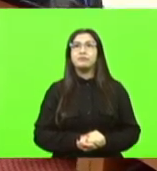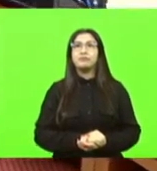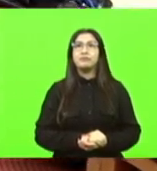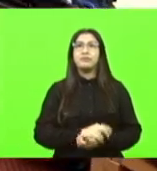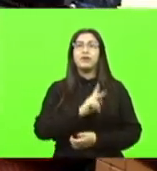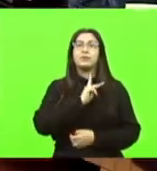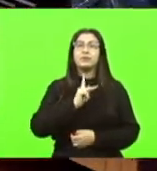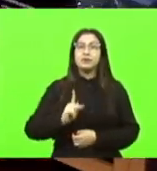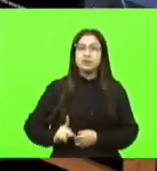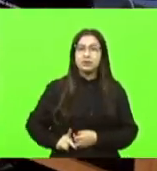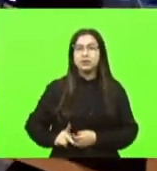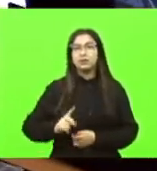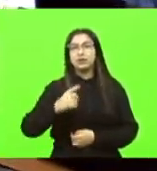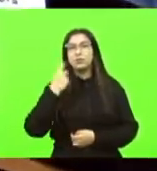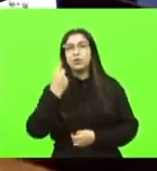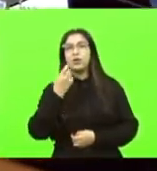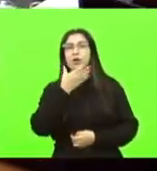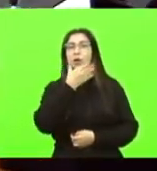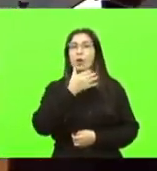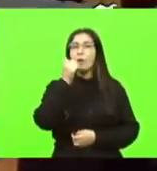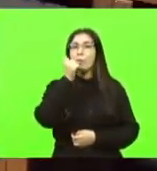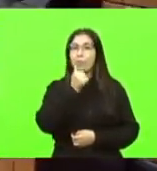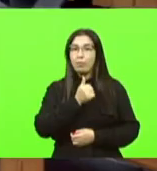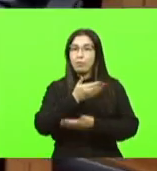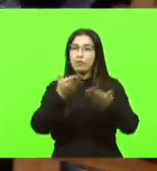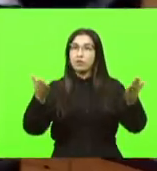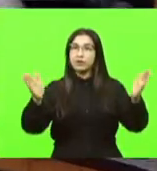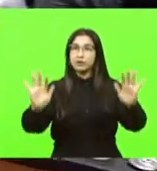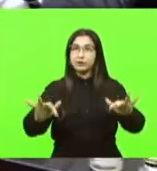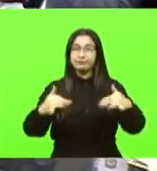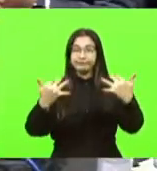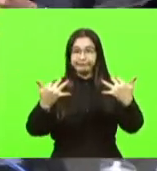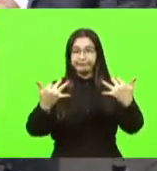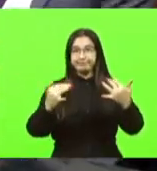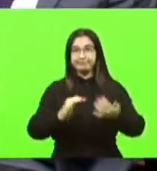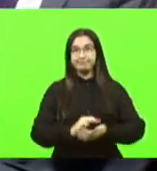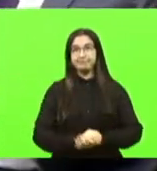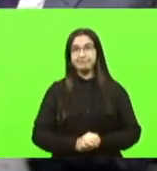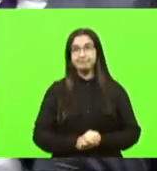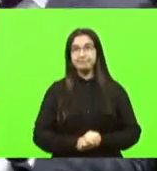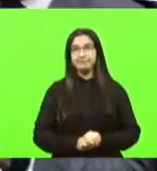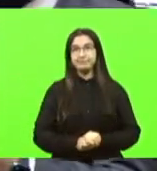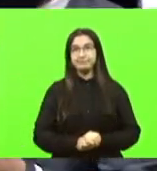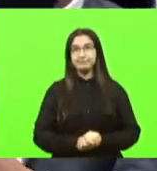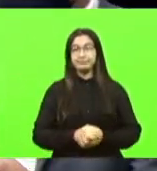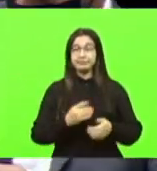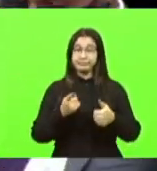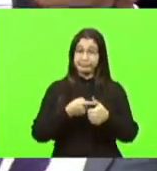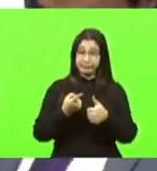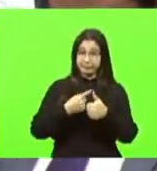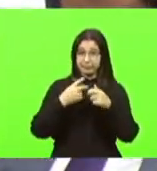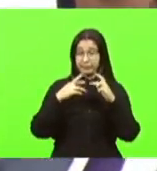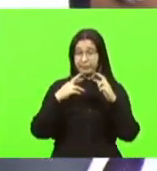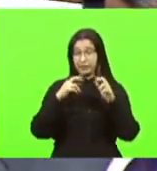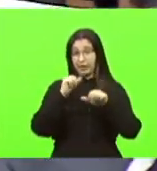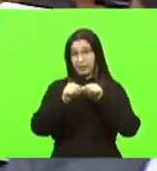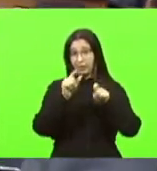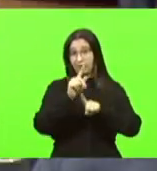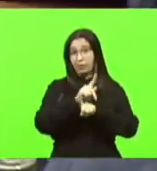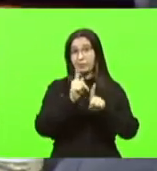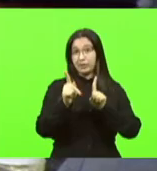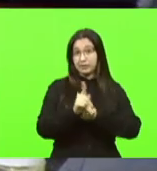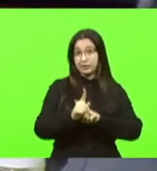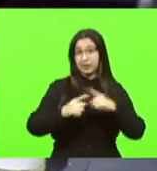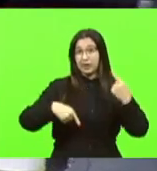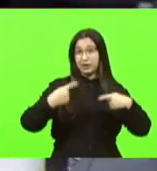senhores deputados e deputadas a todos que nos acompanham o primeiro que a reforma da Previdência foi discutida